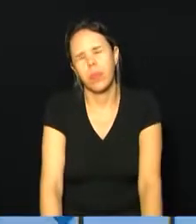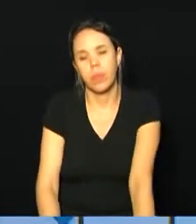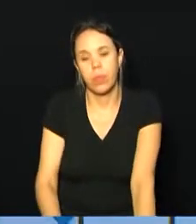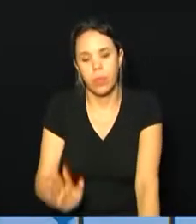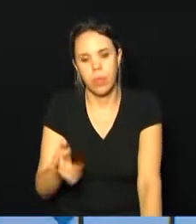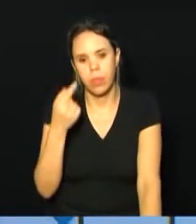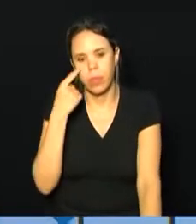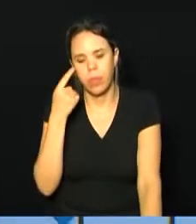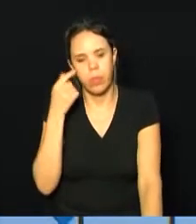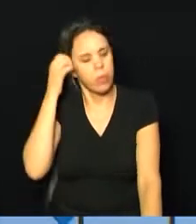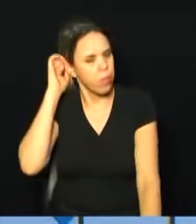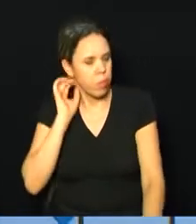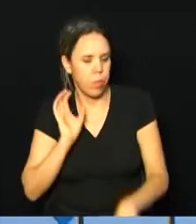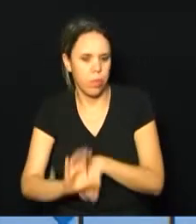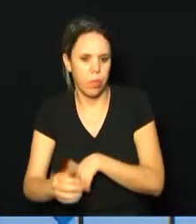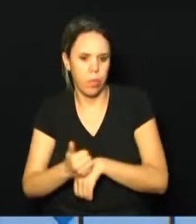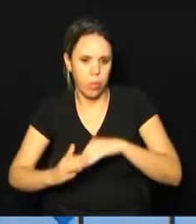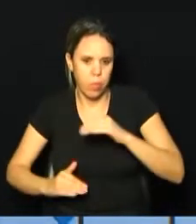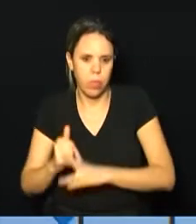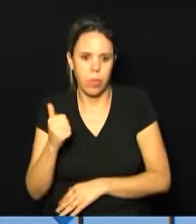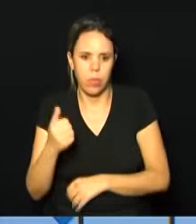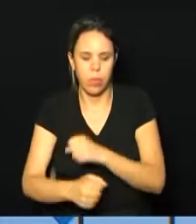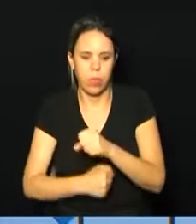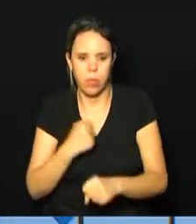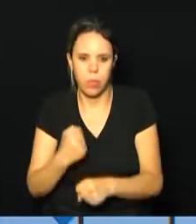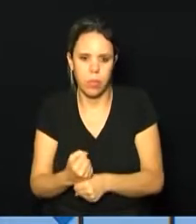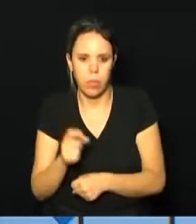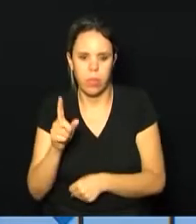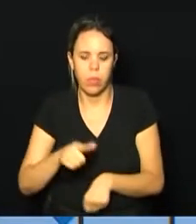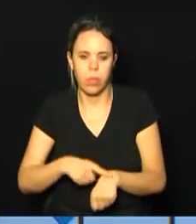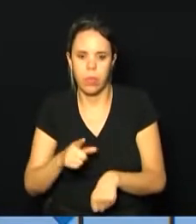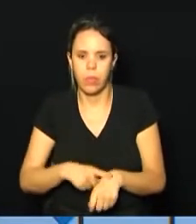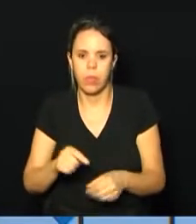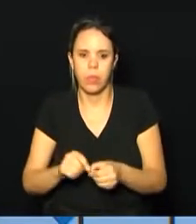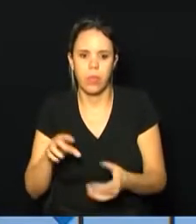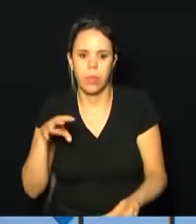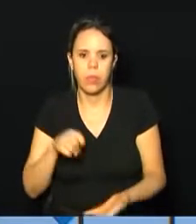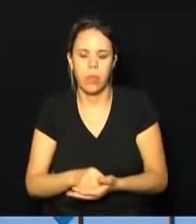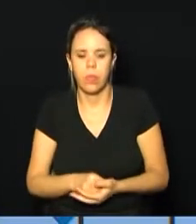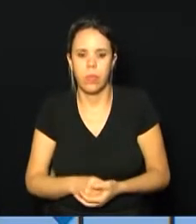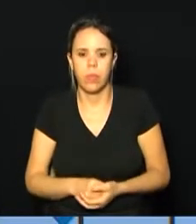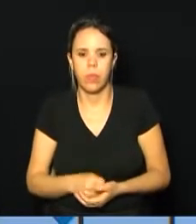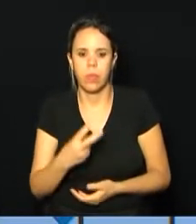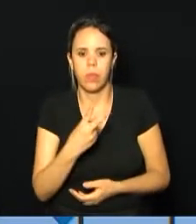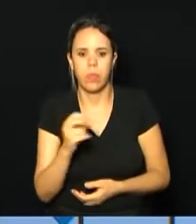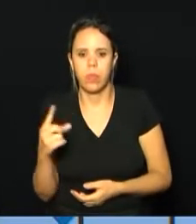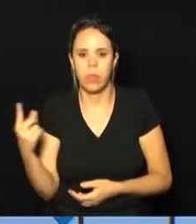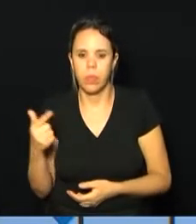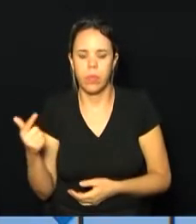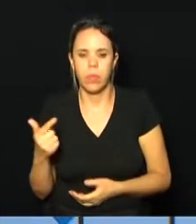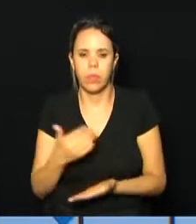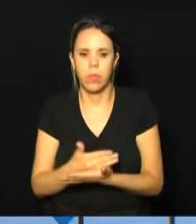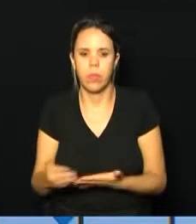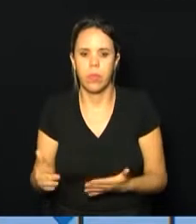de olho em qualificação profissional para o próximo ano, é hora então de fazer a inscrição para 2022 começar